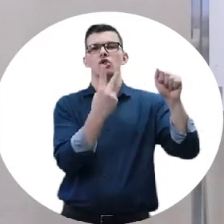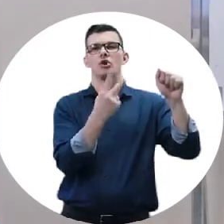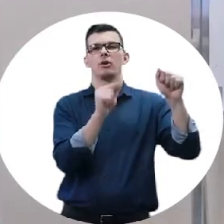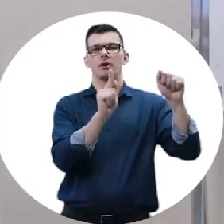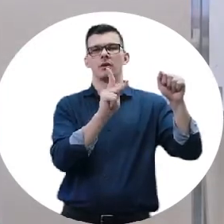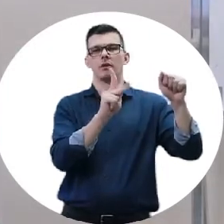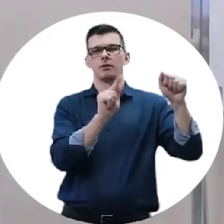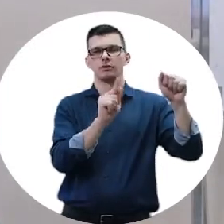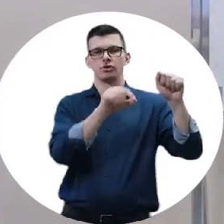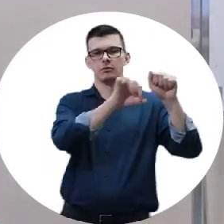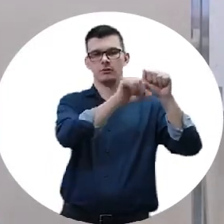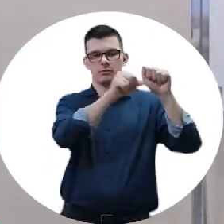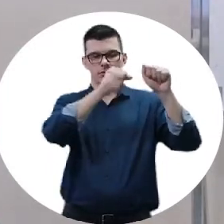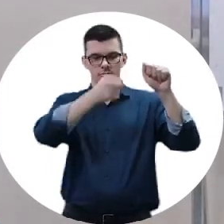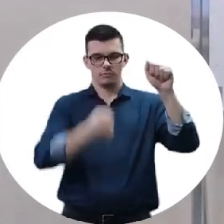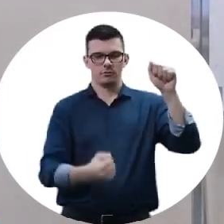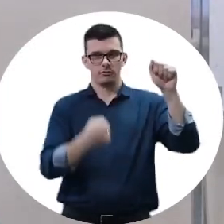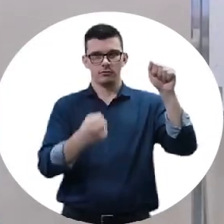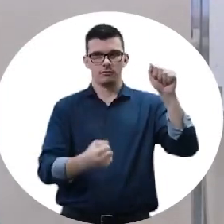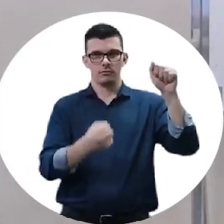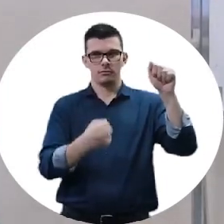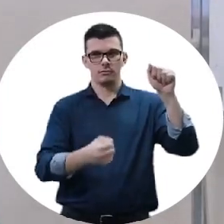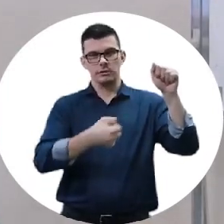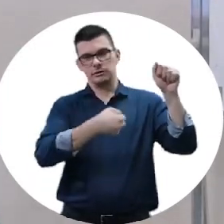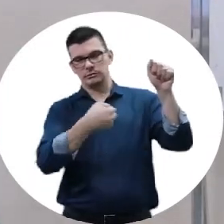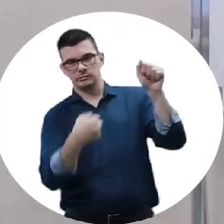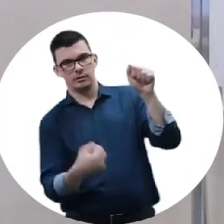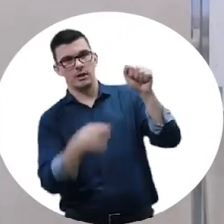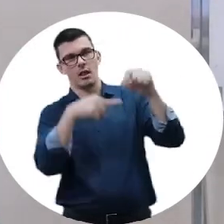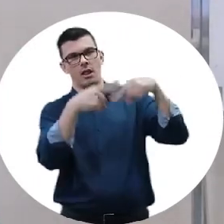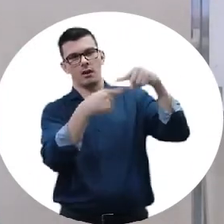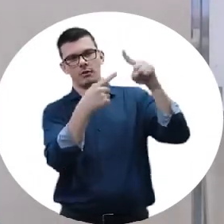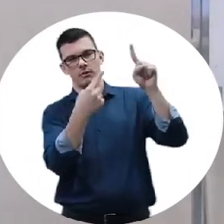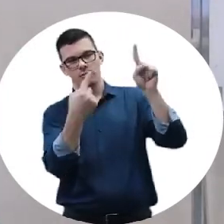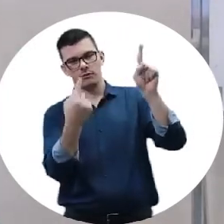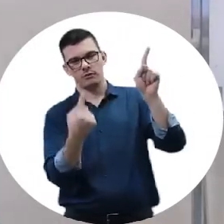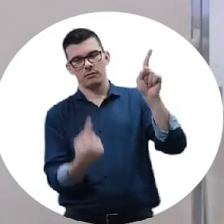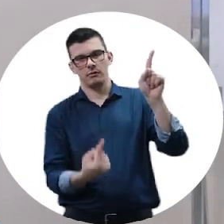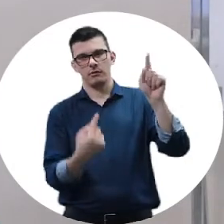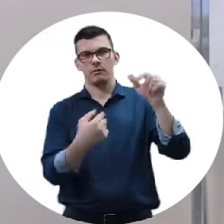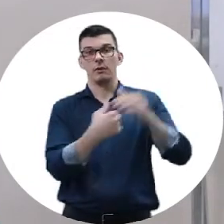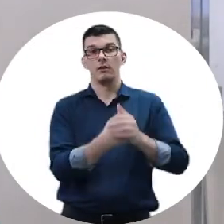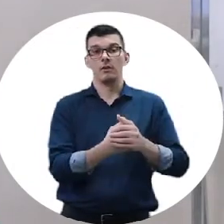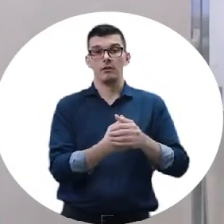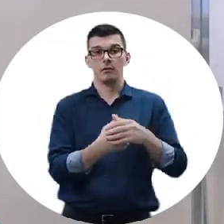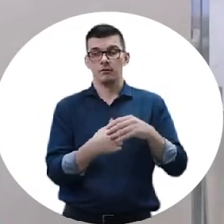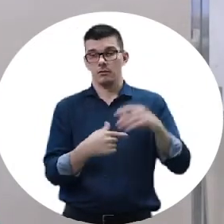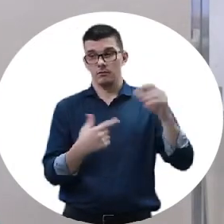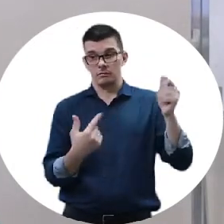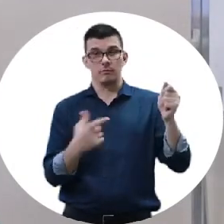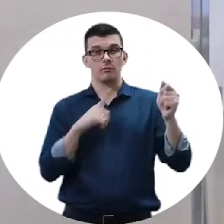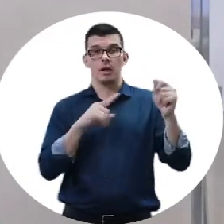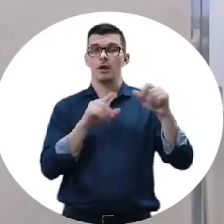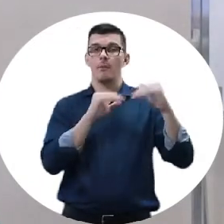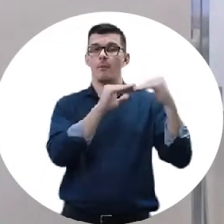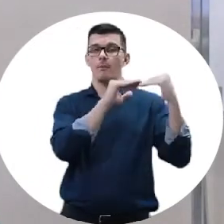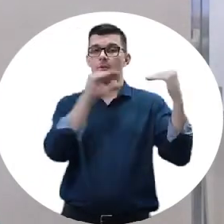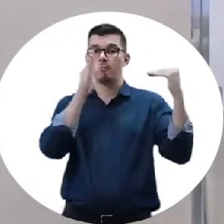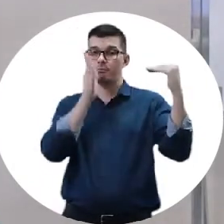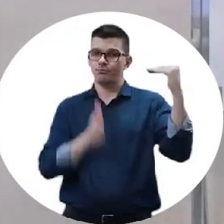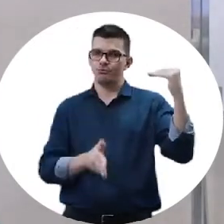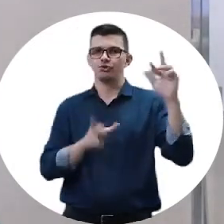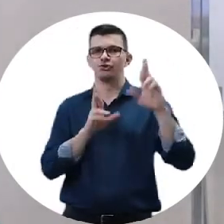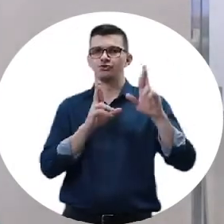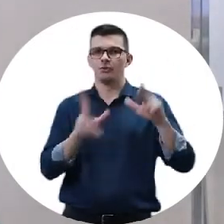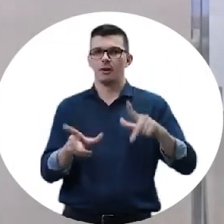3 kg. Se não tem atrito, não interessa a massa do bloco B, qualquer massa do bloco B vai fazer o bloco A colocar para cá. Se não tem atrito,